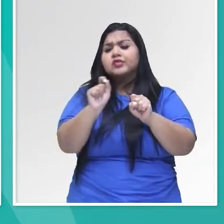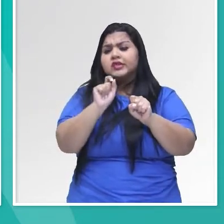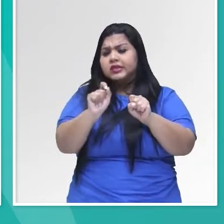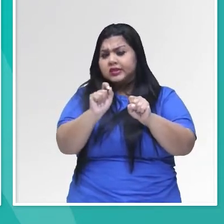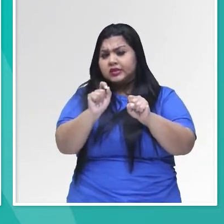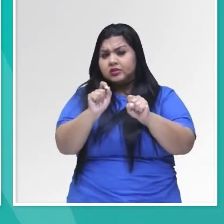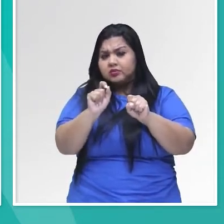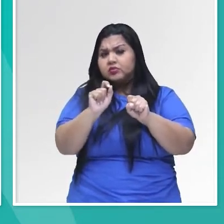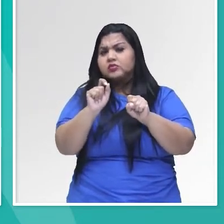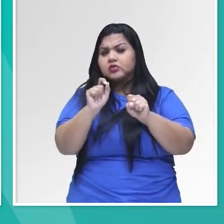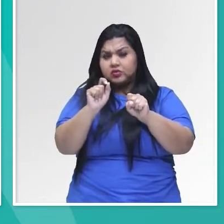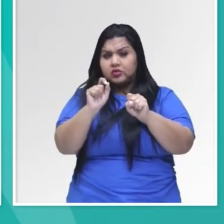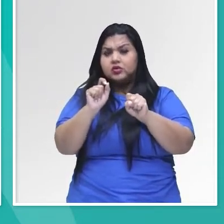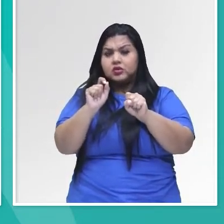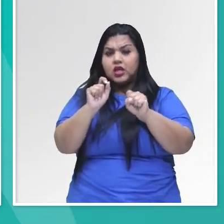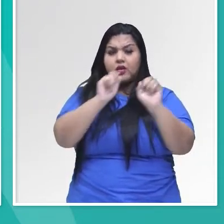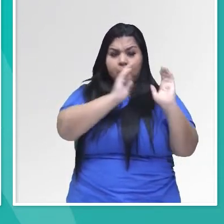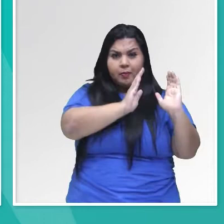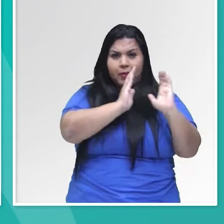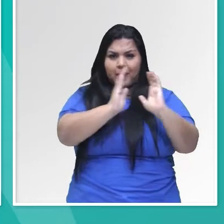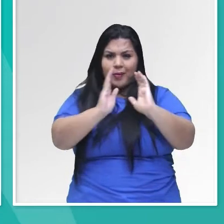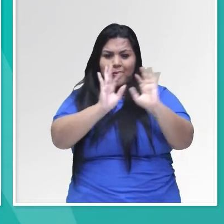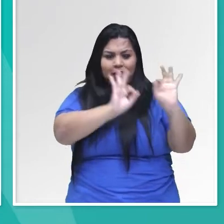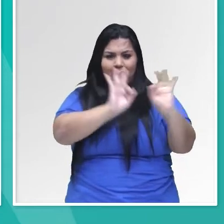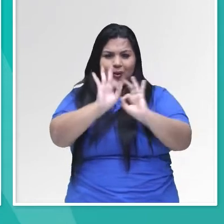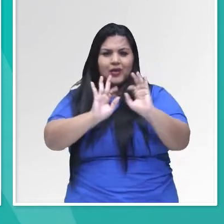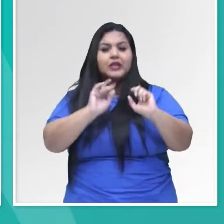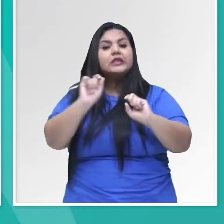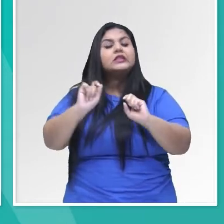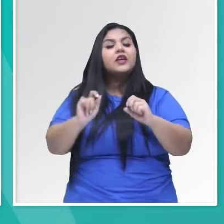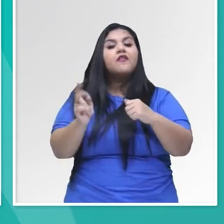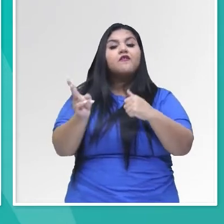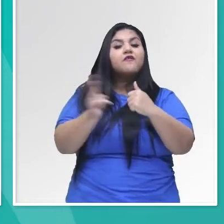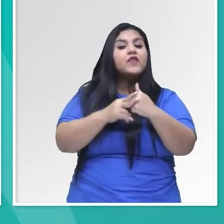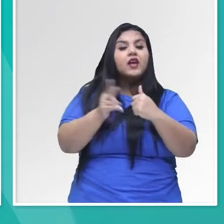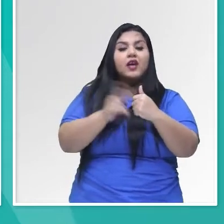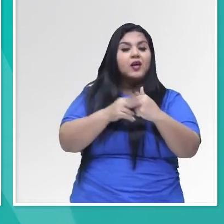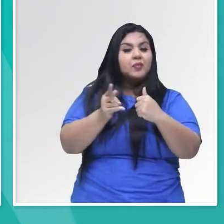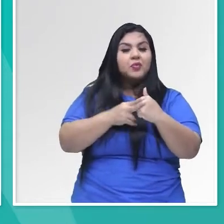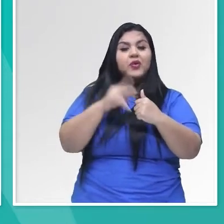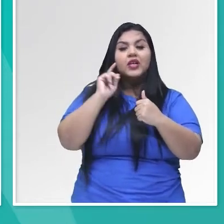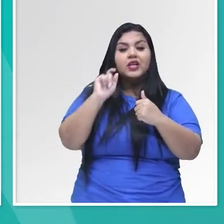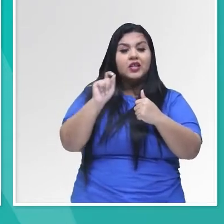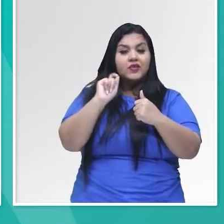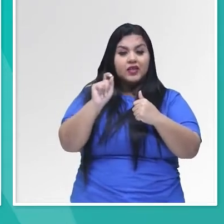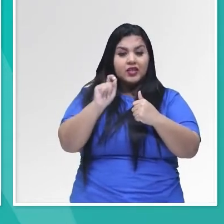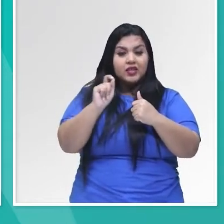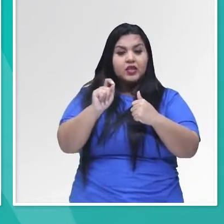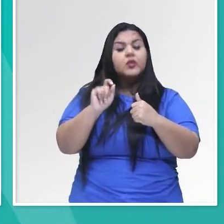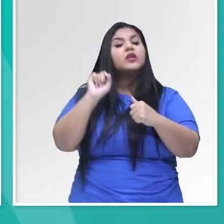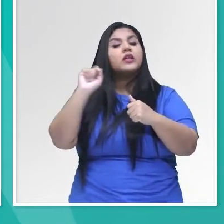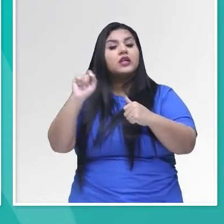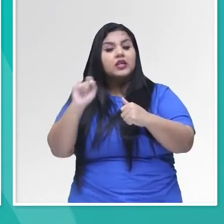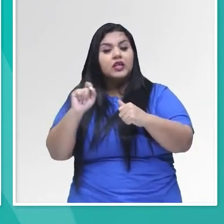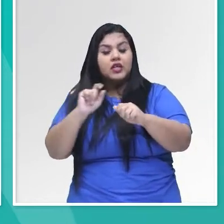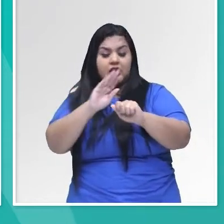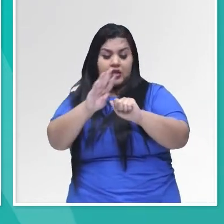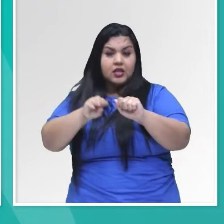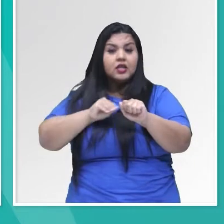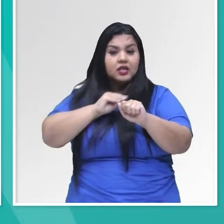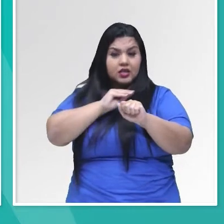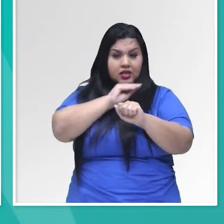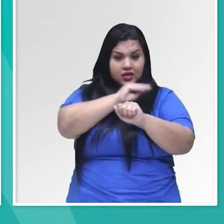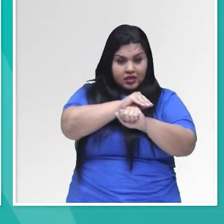porque nós colocamos na ordem, não é isso? Quem é o verbo lá na letra A? Quem é o artigo na letra A?